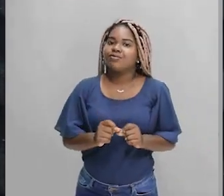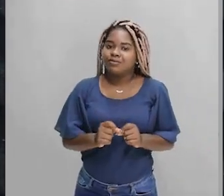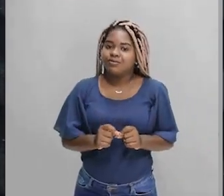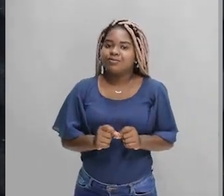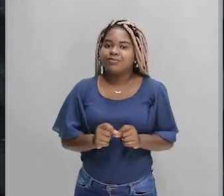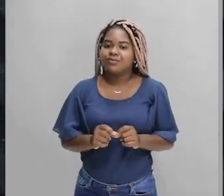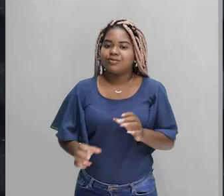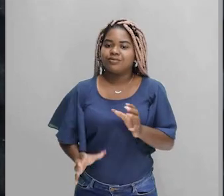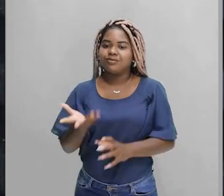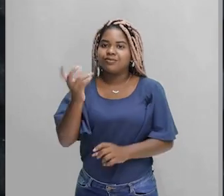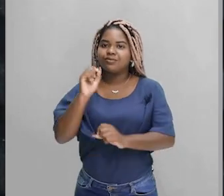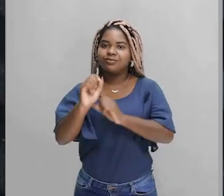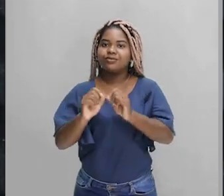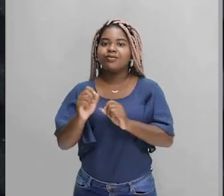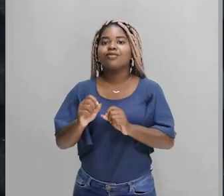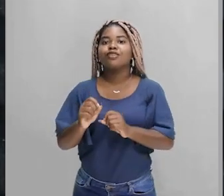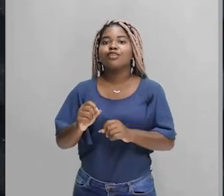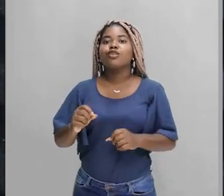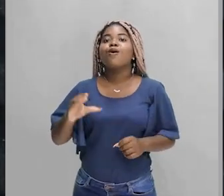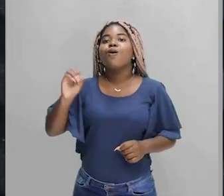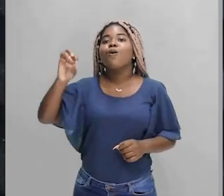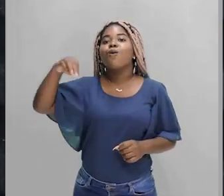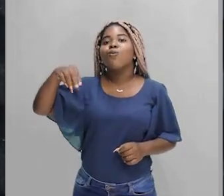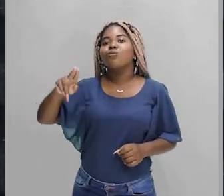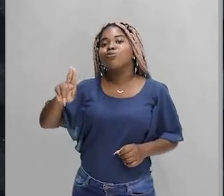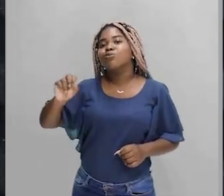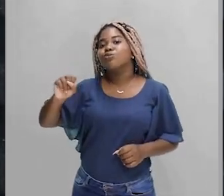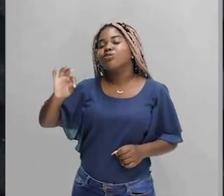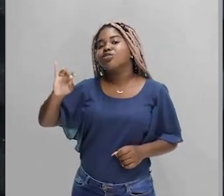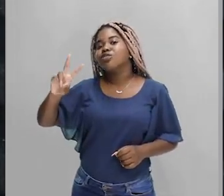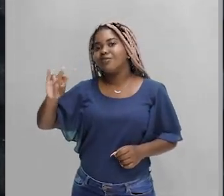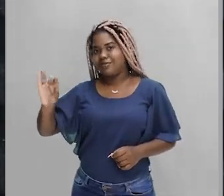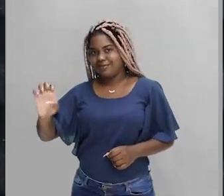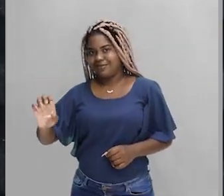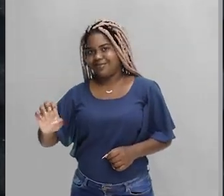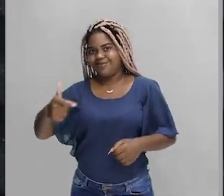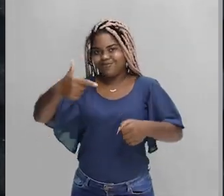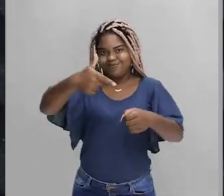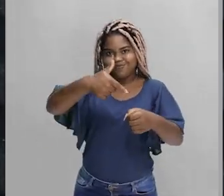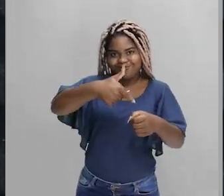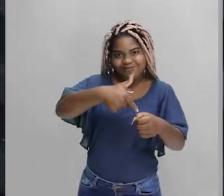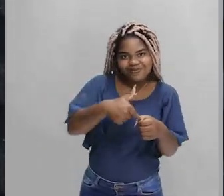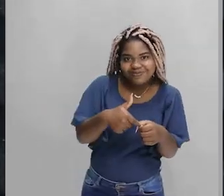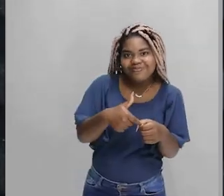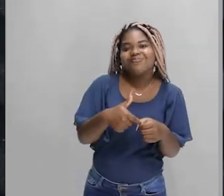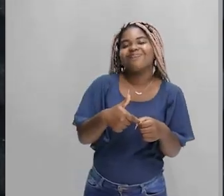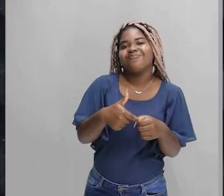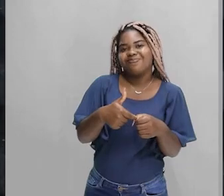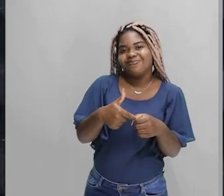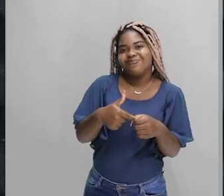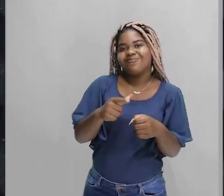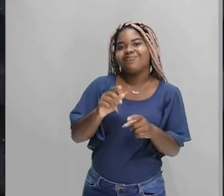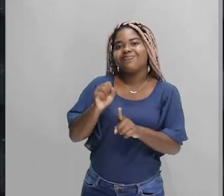dos combustíveis fósseis, galera, tá certo? Ou seja, petróleo, gás natural, o